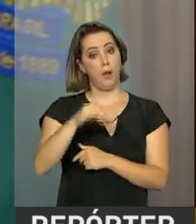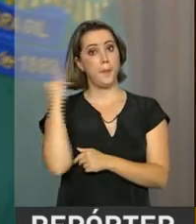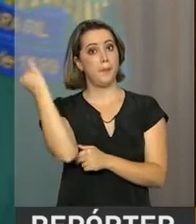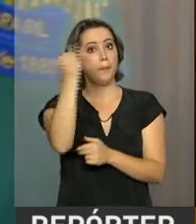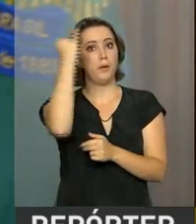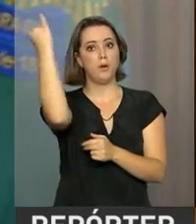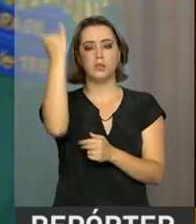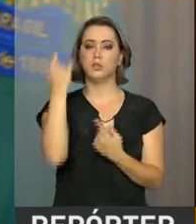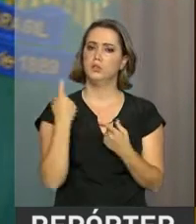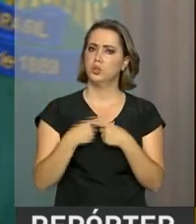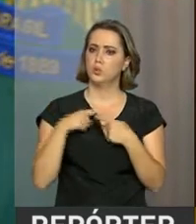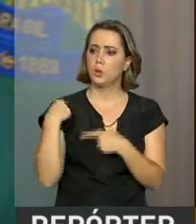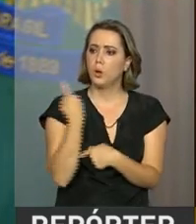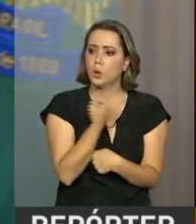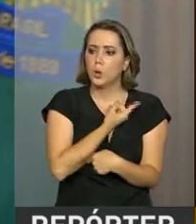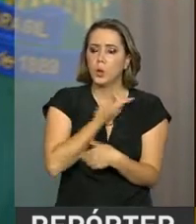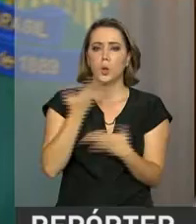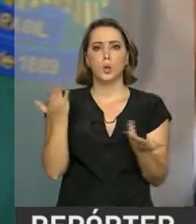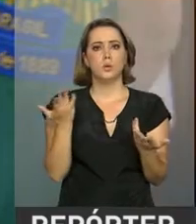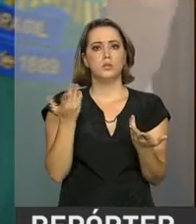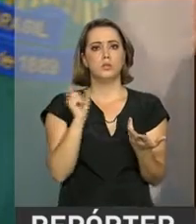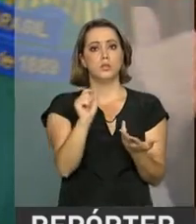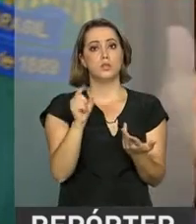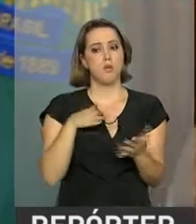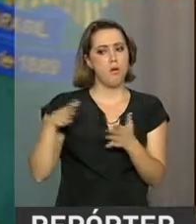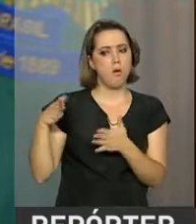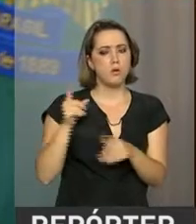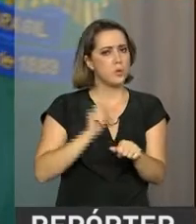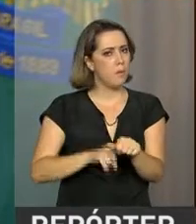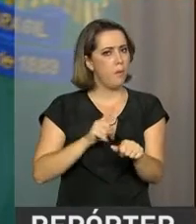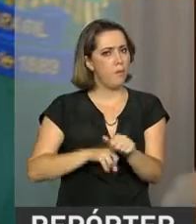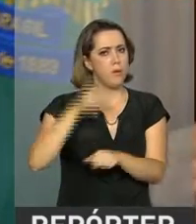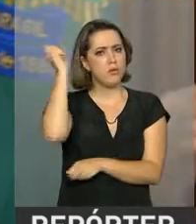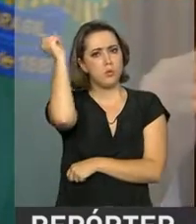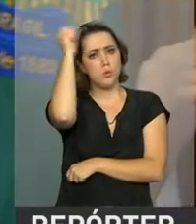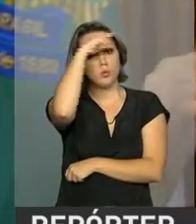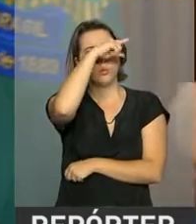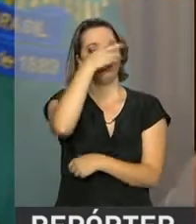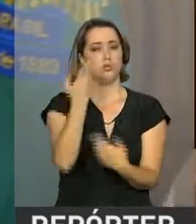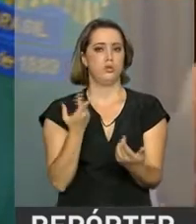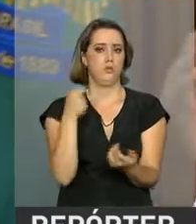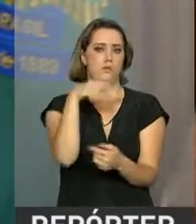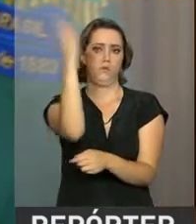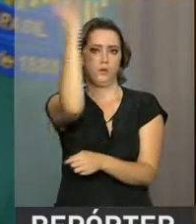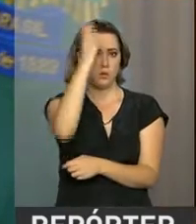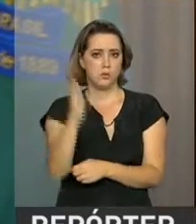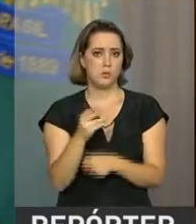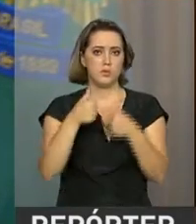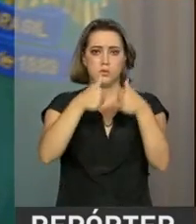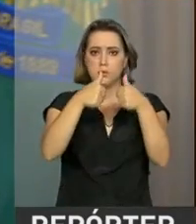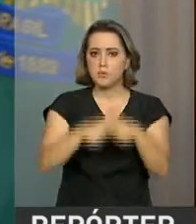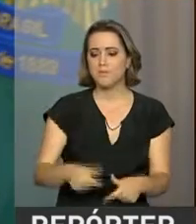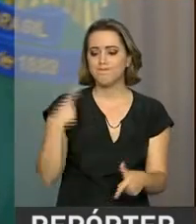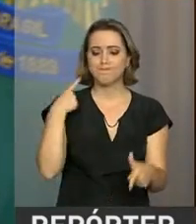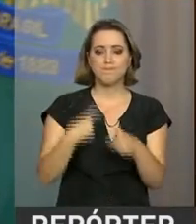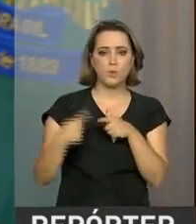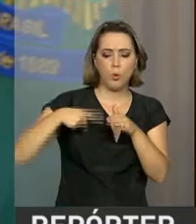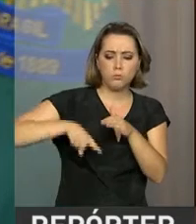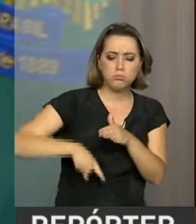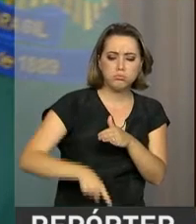porque todos nós passamos por um momento muito difícil quando o brasil enfrentou em sua